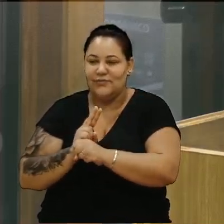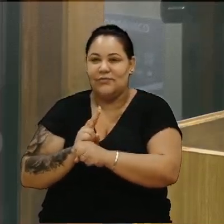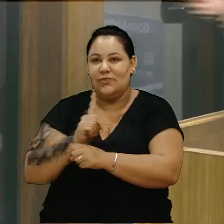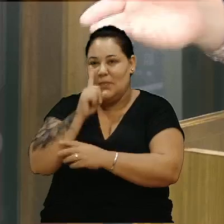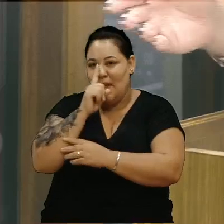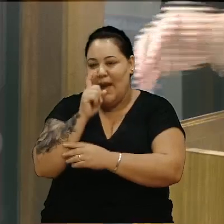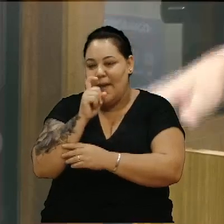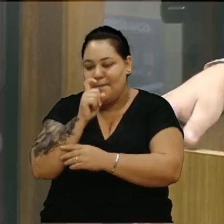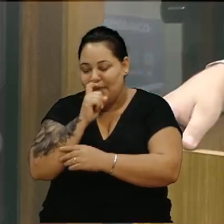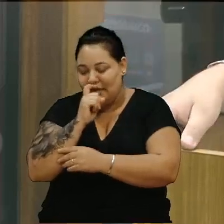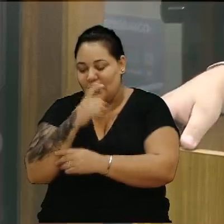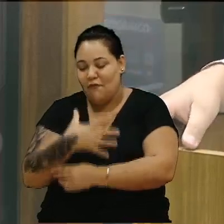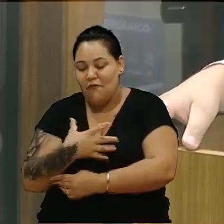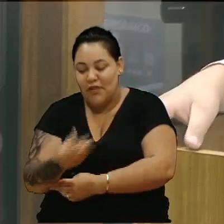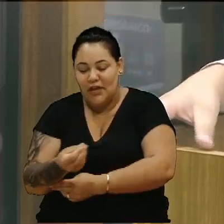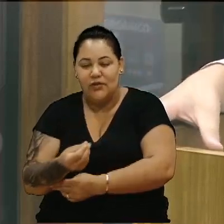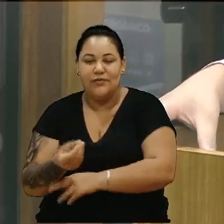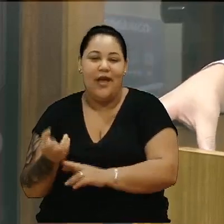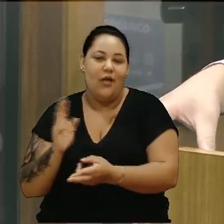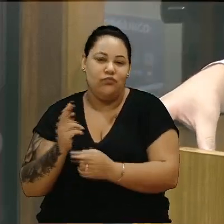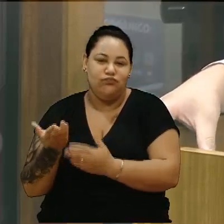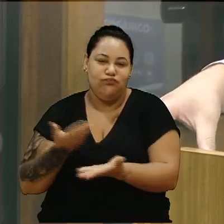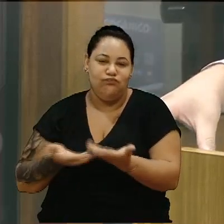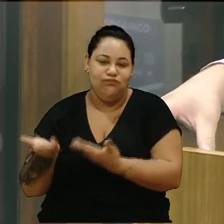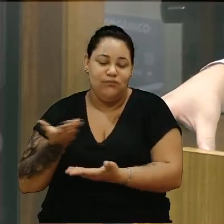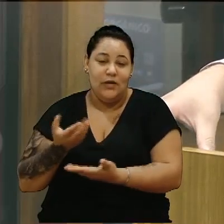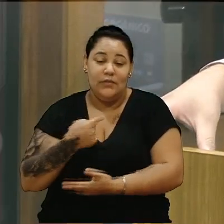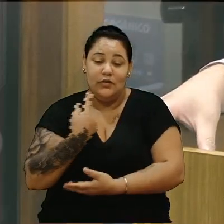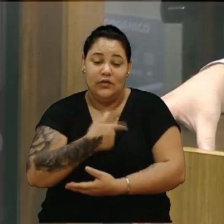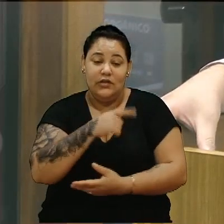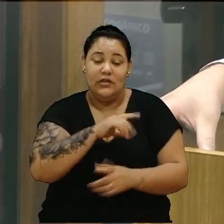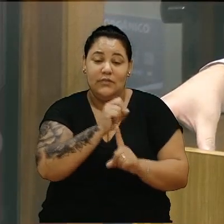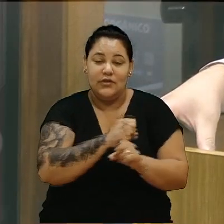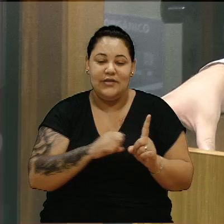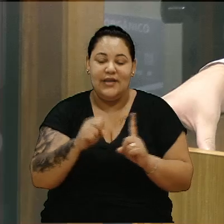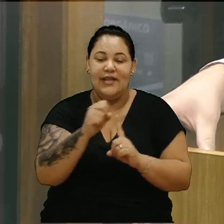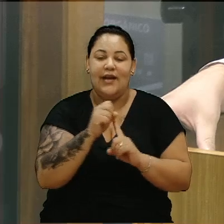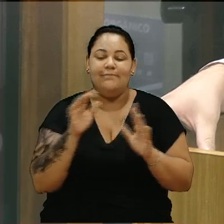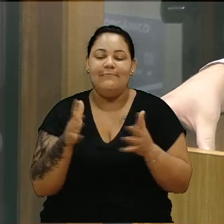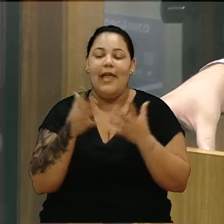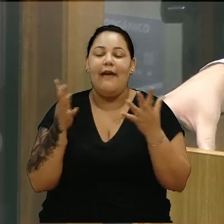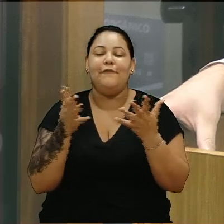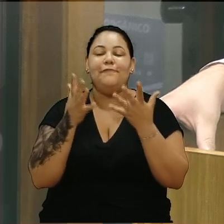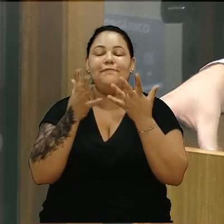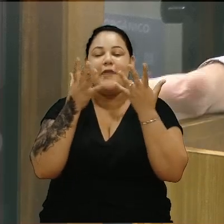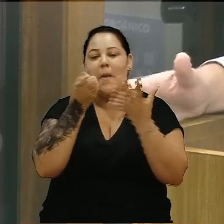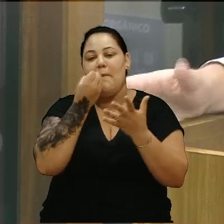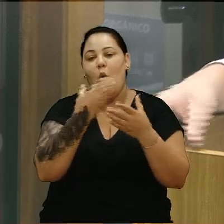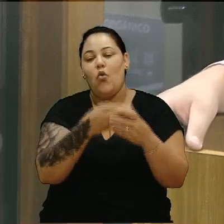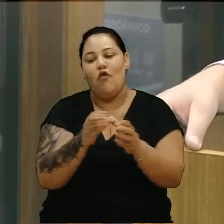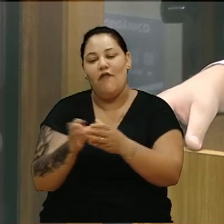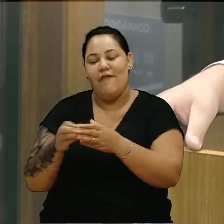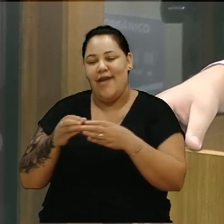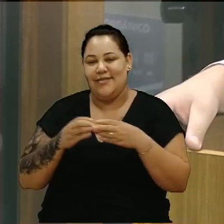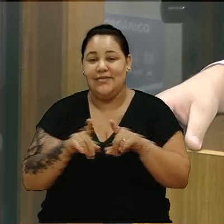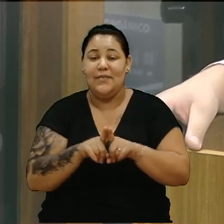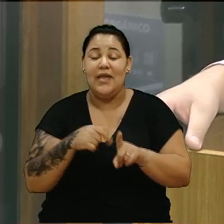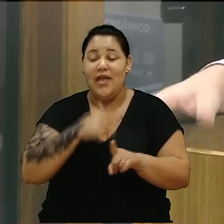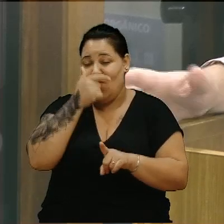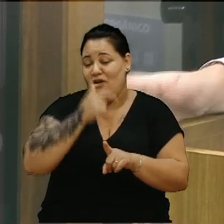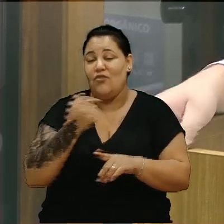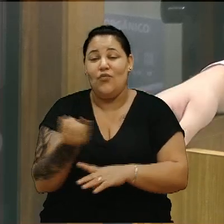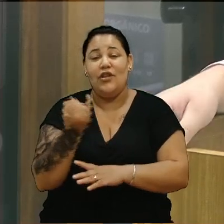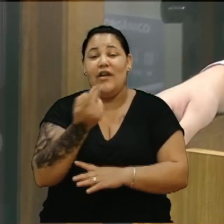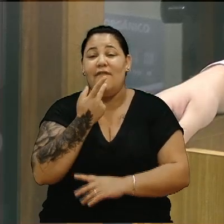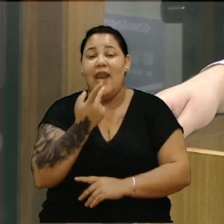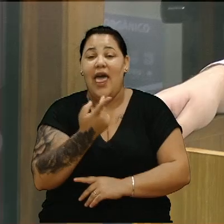relação aos filhos e dos filhos com relação aos pais, para que nós tenhamos uma sociedade harmoniosa, em boa convivência. E acho que é importante a gente pautar esse tema